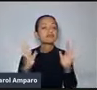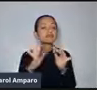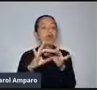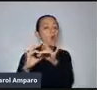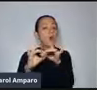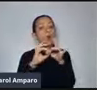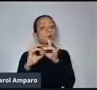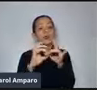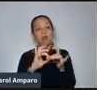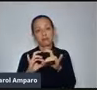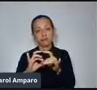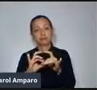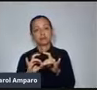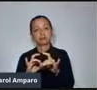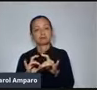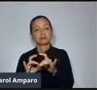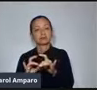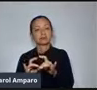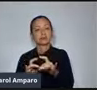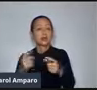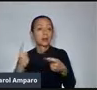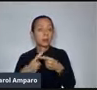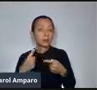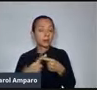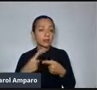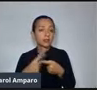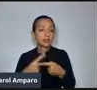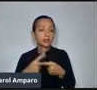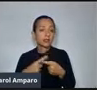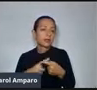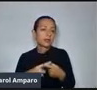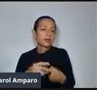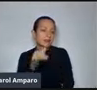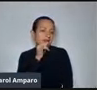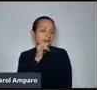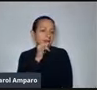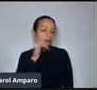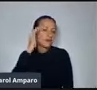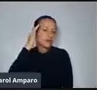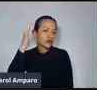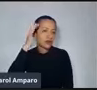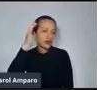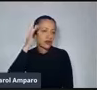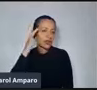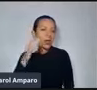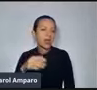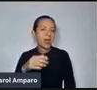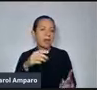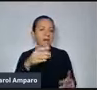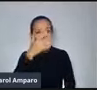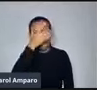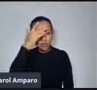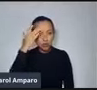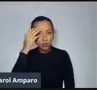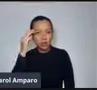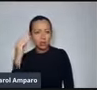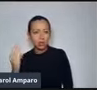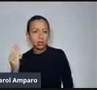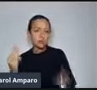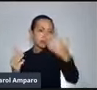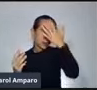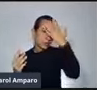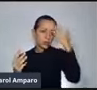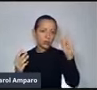repente, estrategicamente falando, dentro da nossa filosofia, separa, pega três daqui, três daquilo, coisa e tal, forma uma equipezinha,